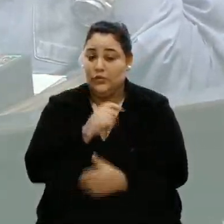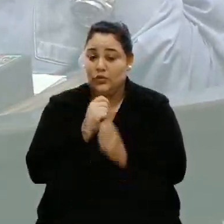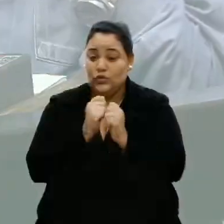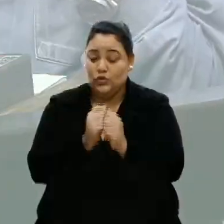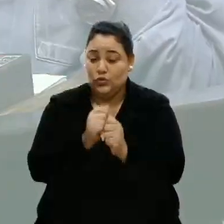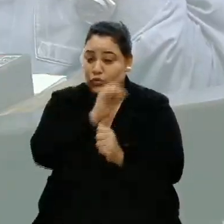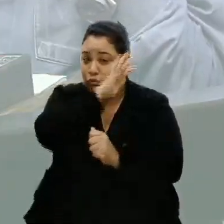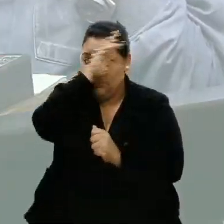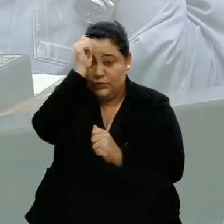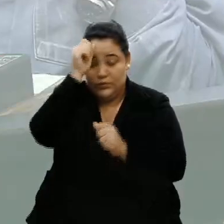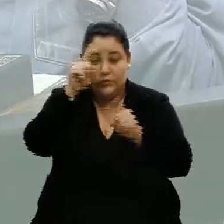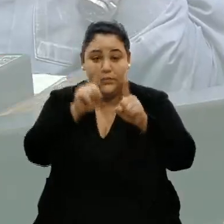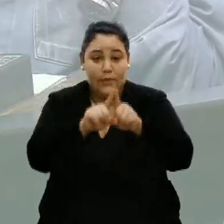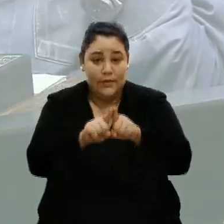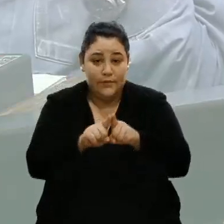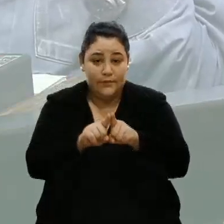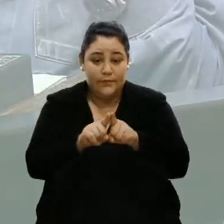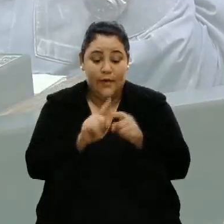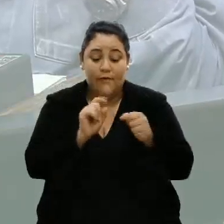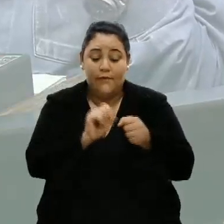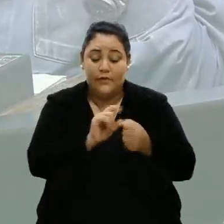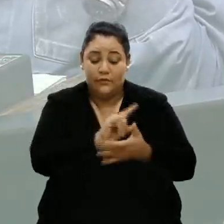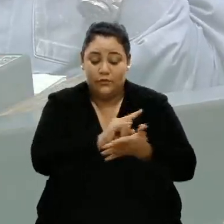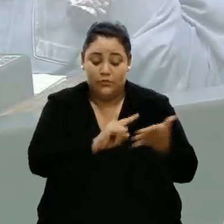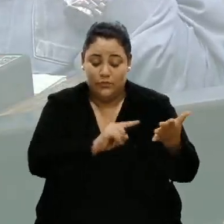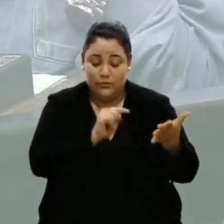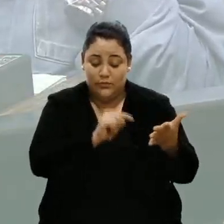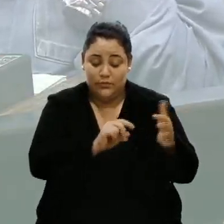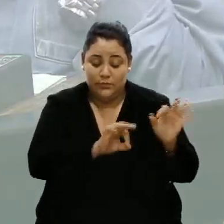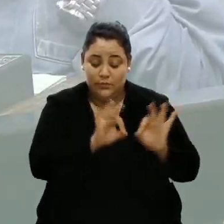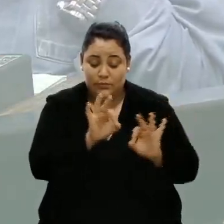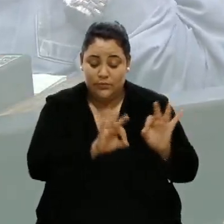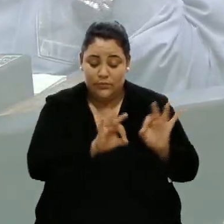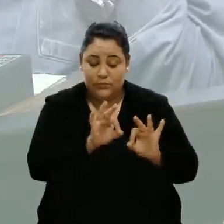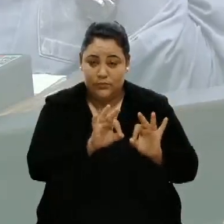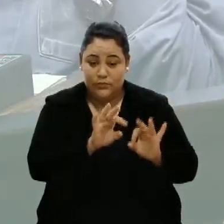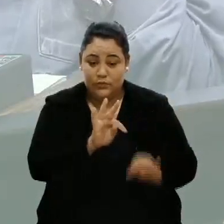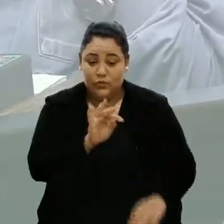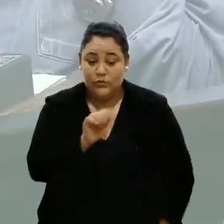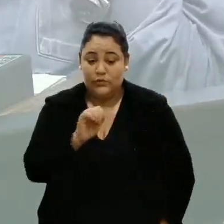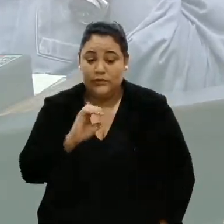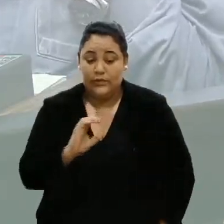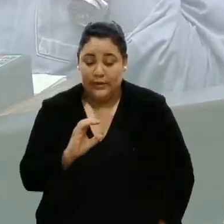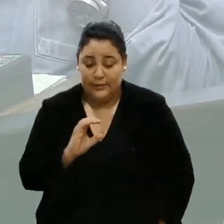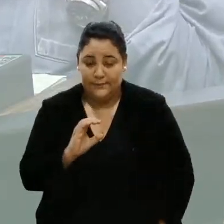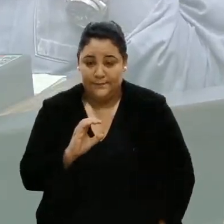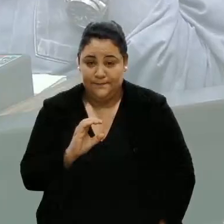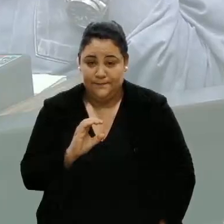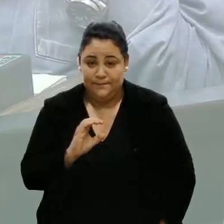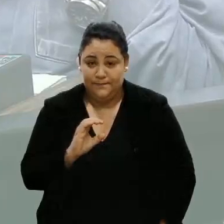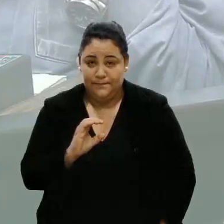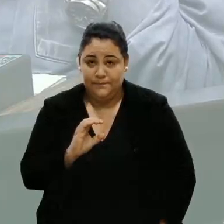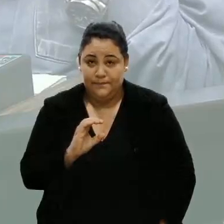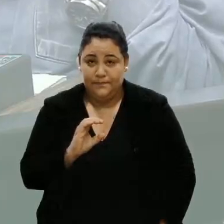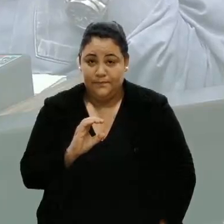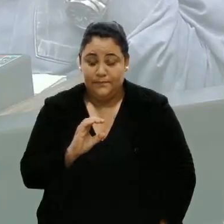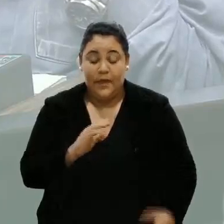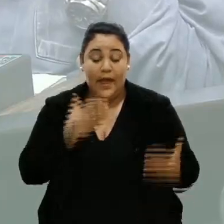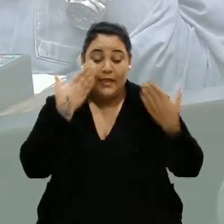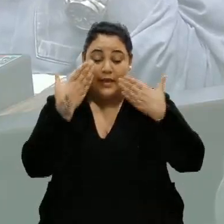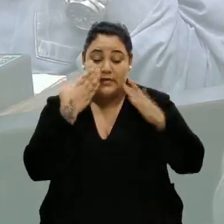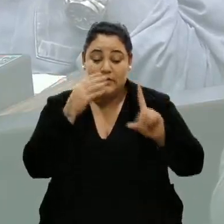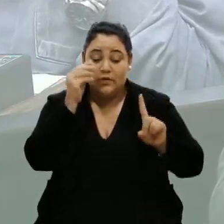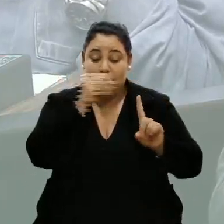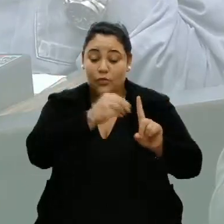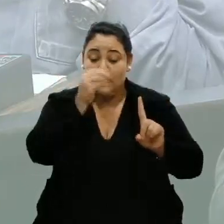qual fizeram ele um termo de ajustamento de conduta, um TAC, considerando a vulnerabilidade